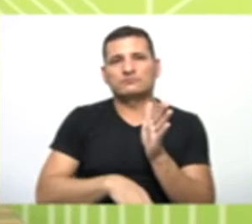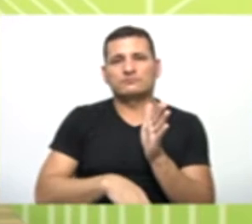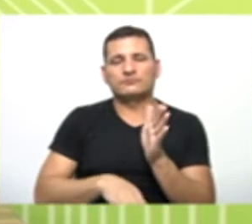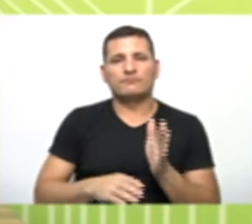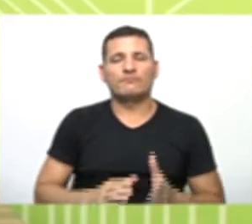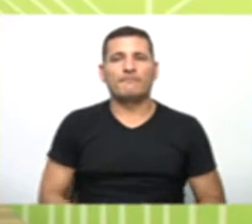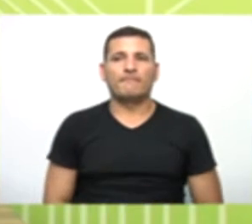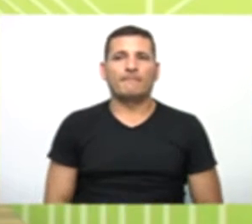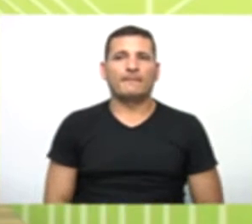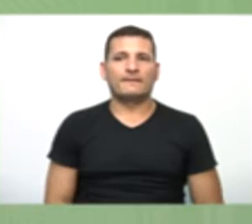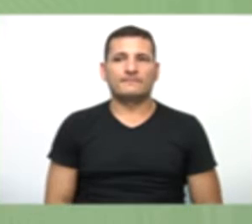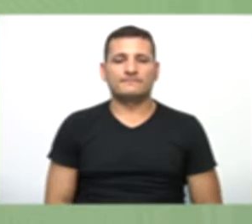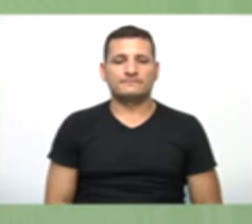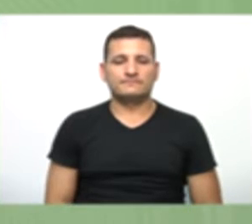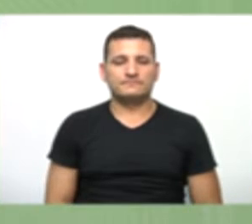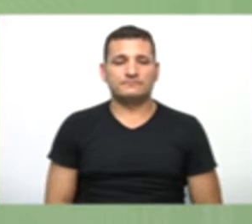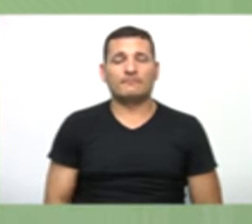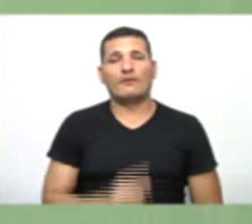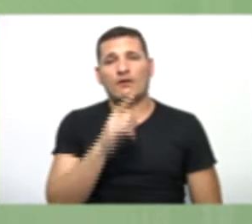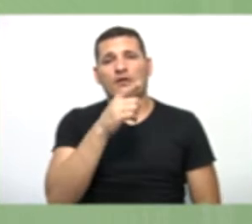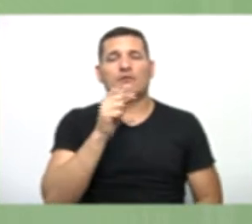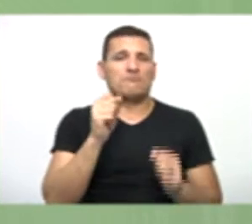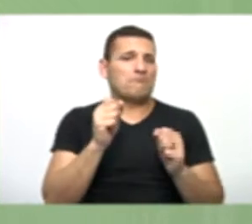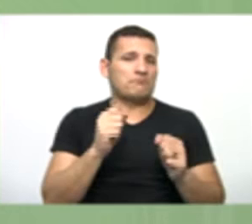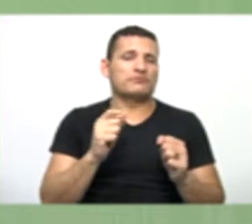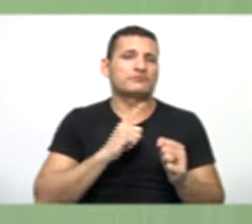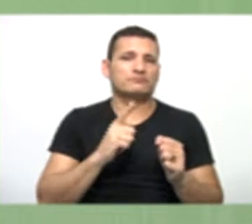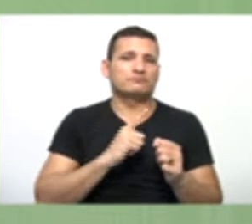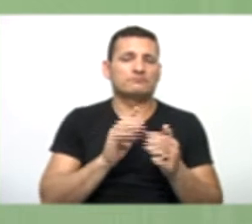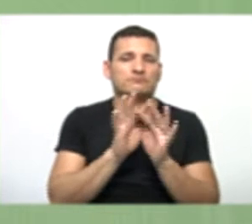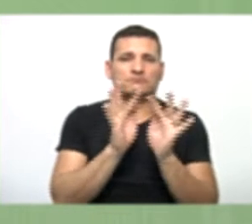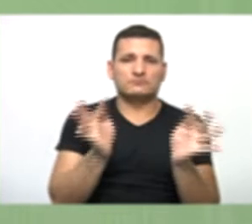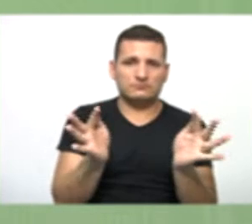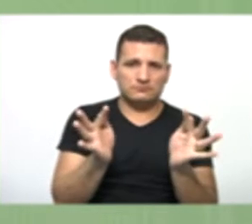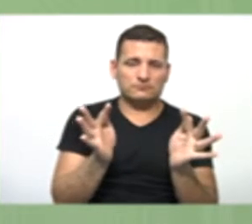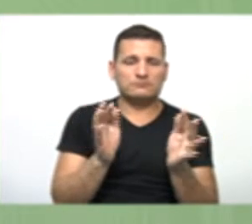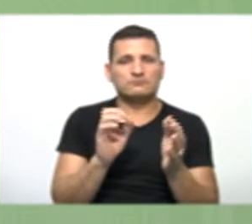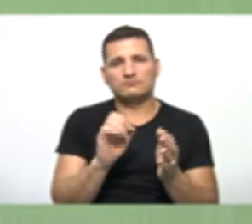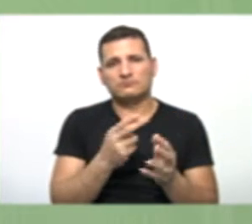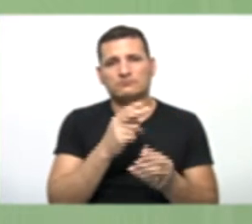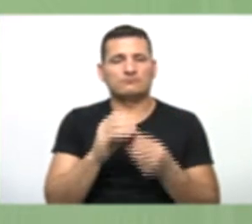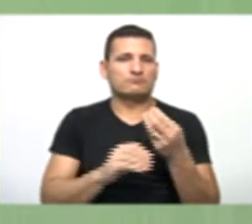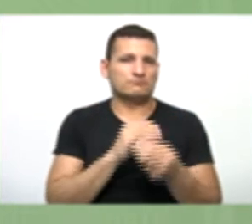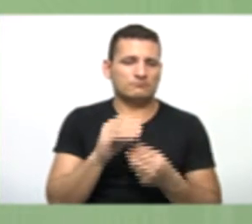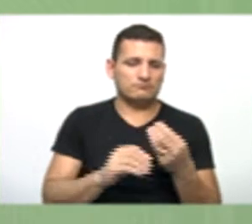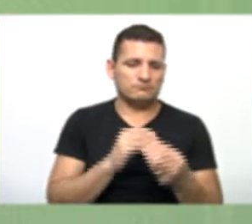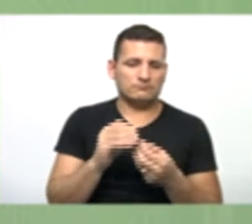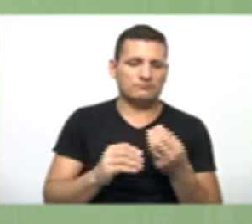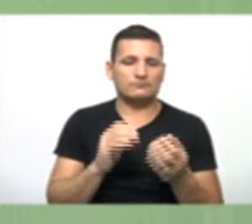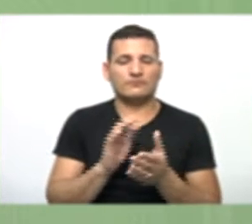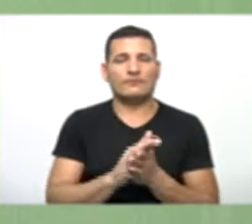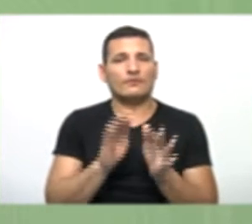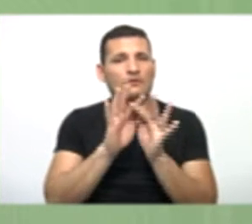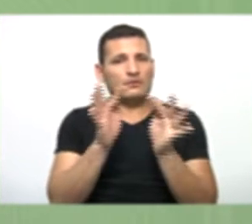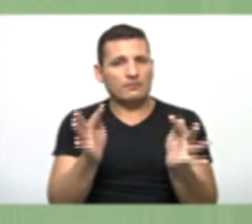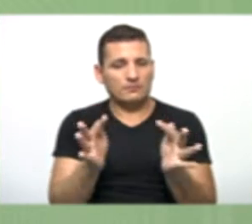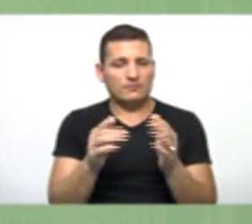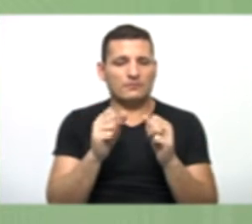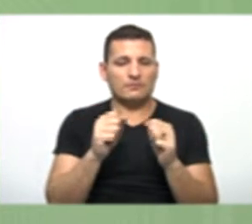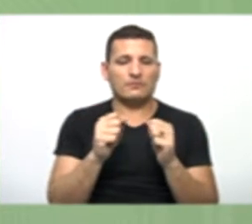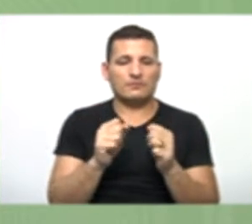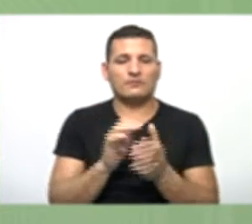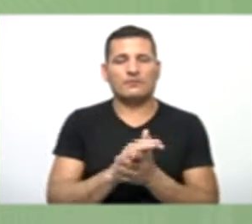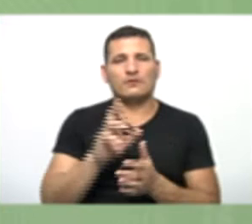A classificação, como o Rafael falou, ele pode ser classificação simples e compostas, né? A classificação simples, ela pode ser chamada de